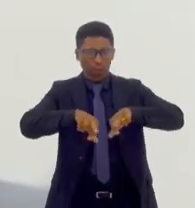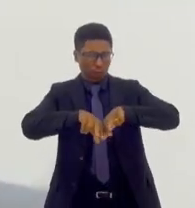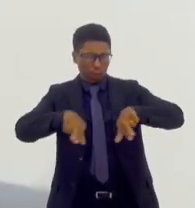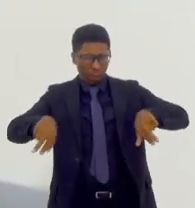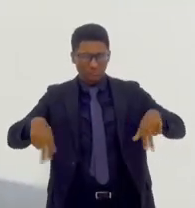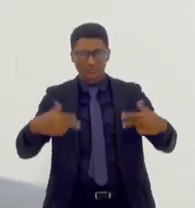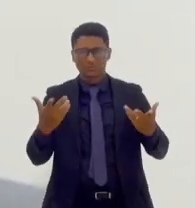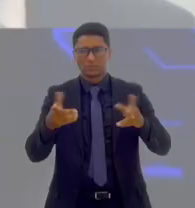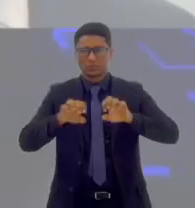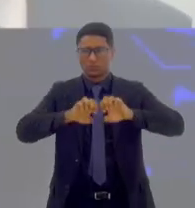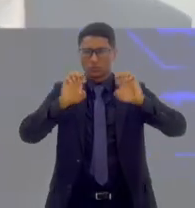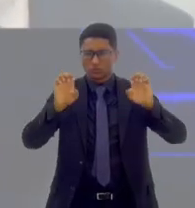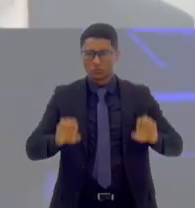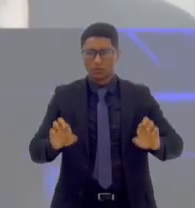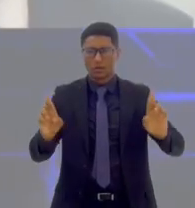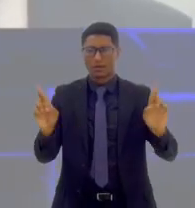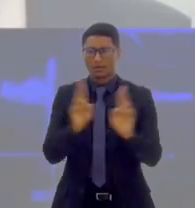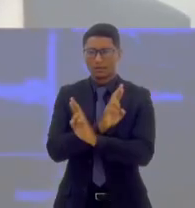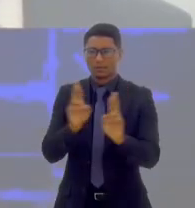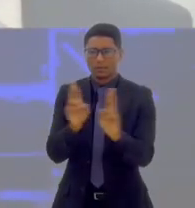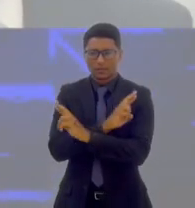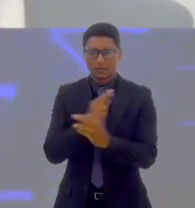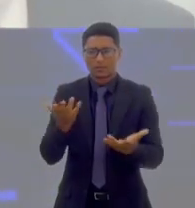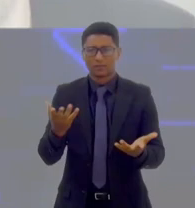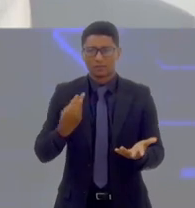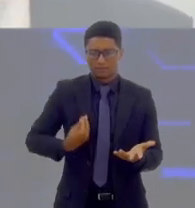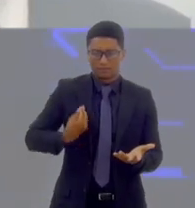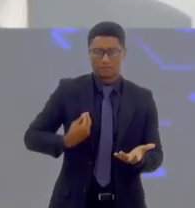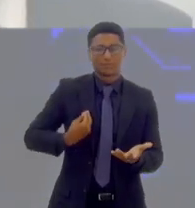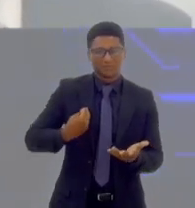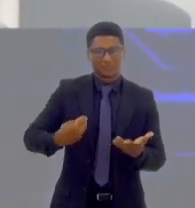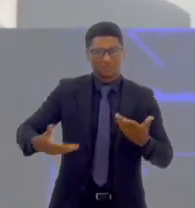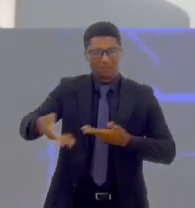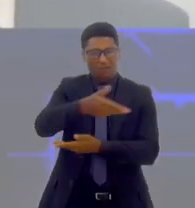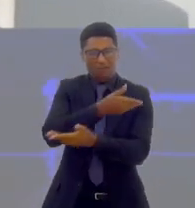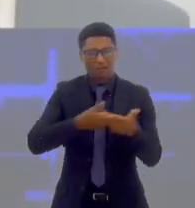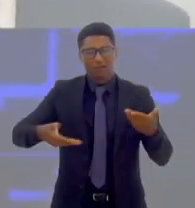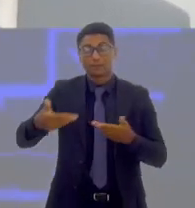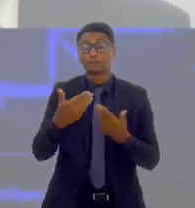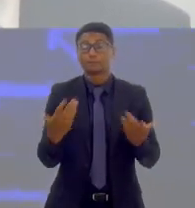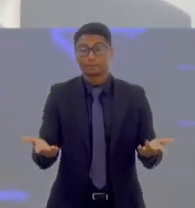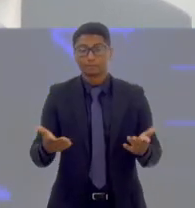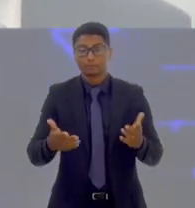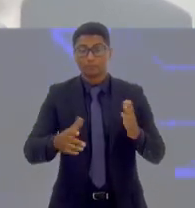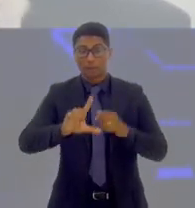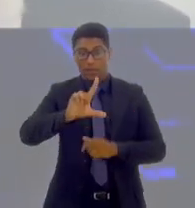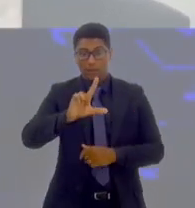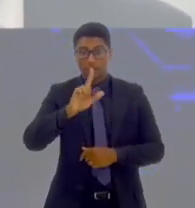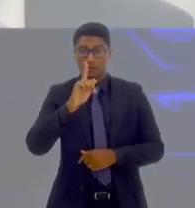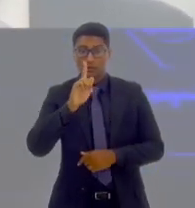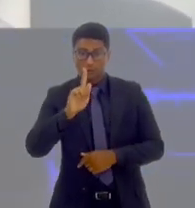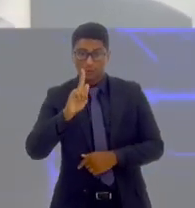novas estruturas de relação, ou seja, de convívio social. Então, a Lei Geral de Proteção de Dados ela é